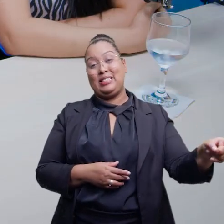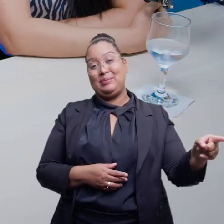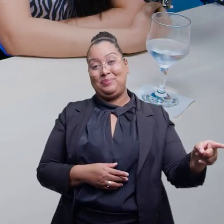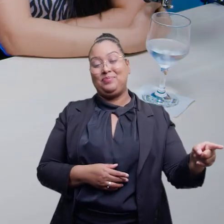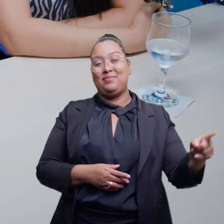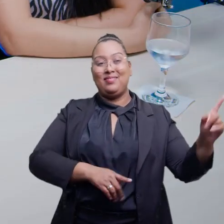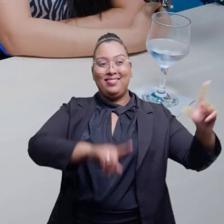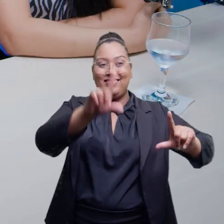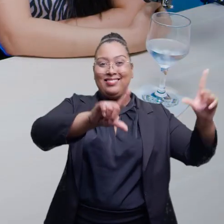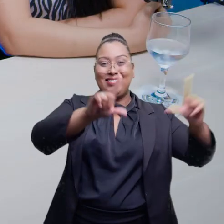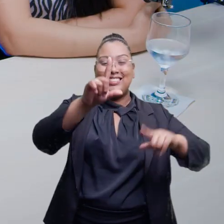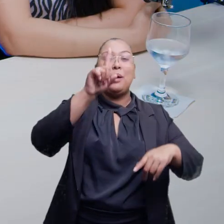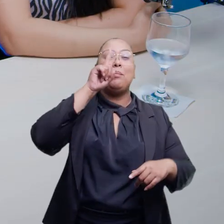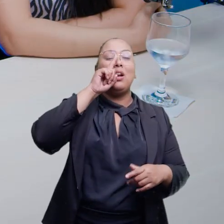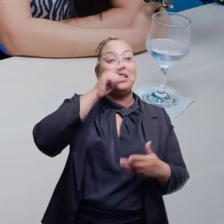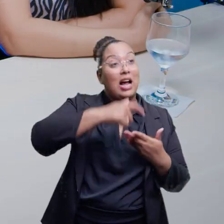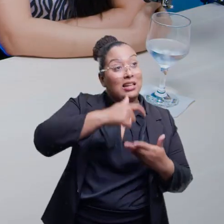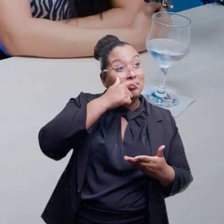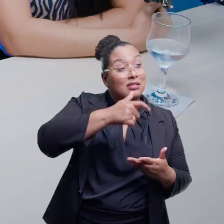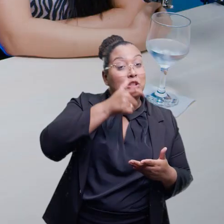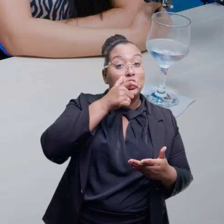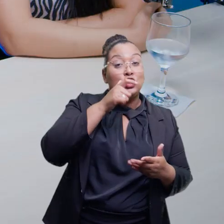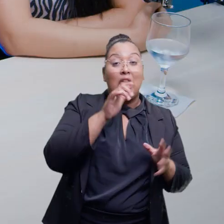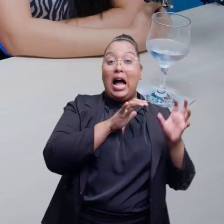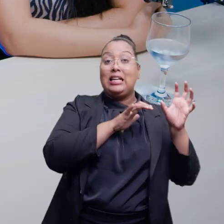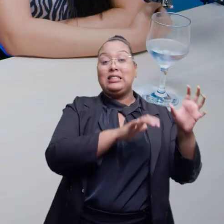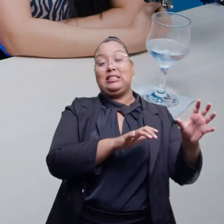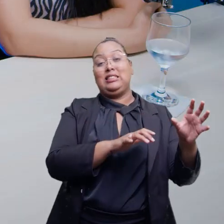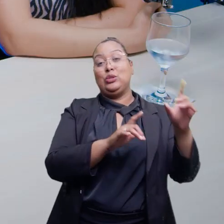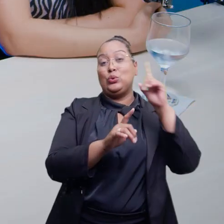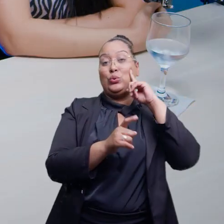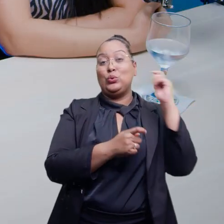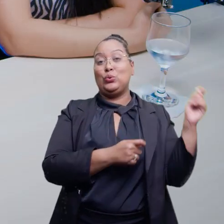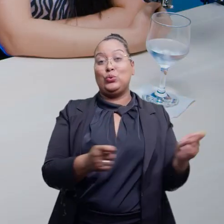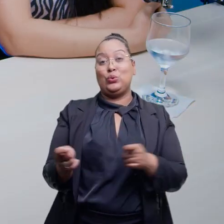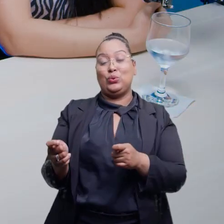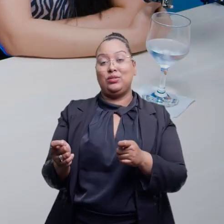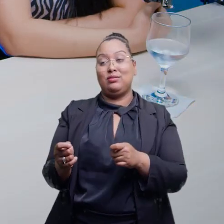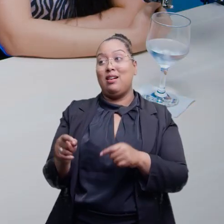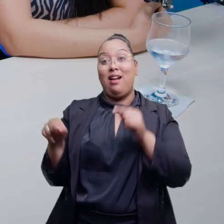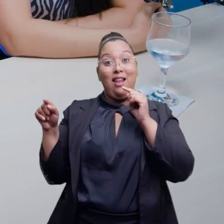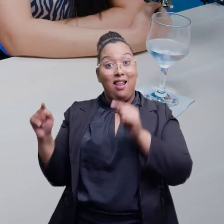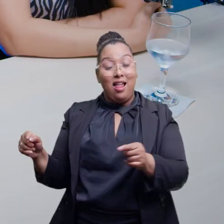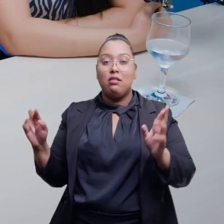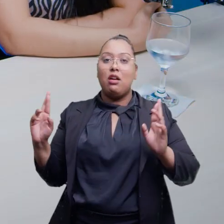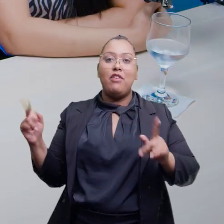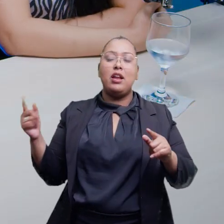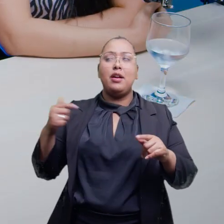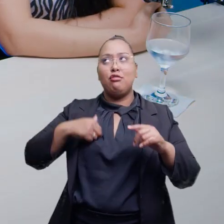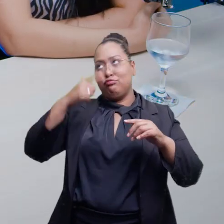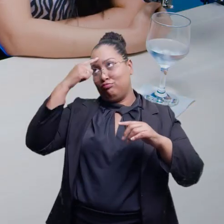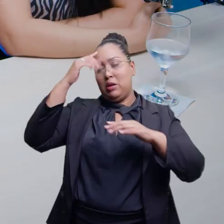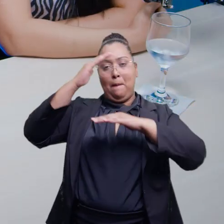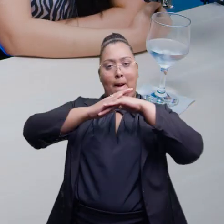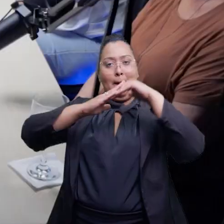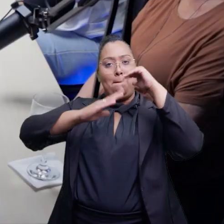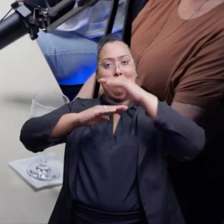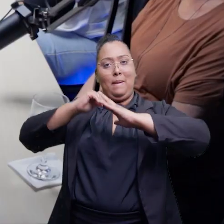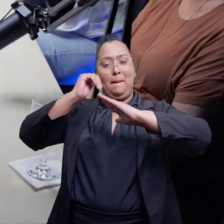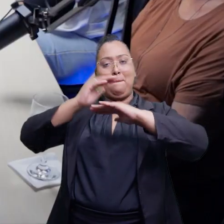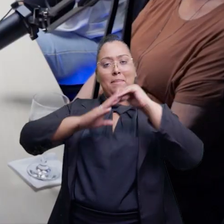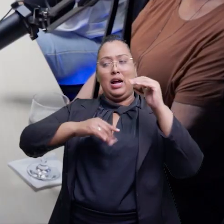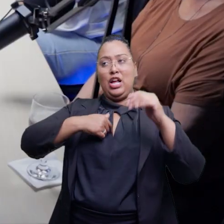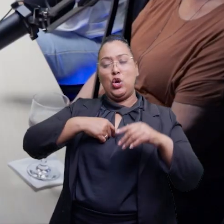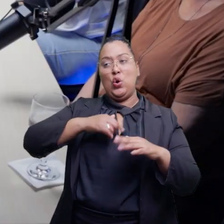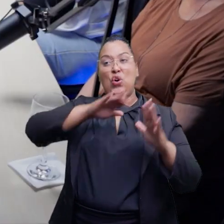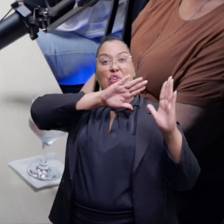aí colocava desenho para me comer com bolacha, porque era o que eu estava acostumada. Então foi uma construção aos poucos.